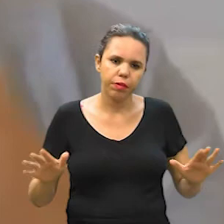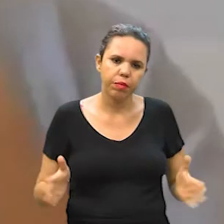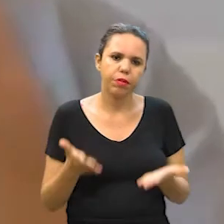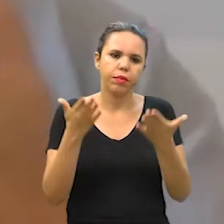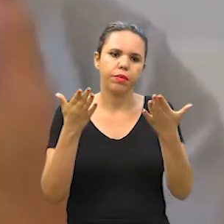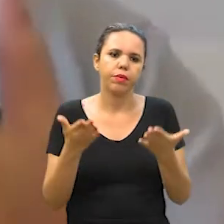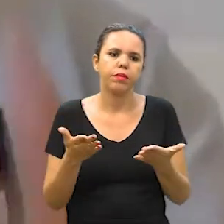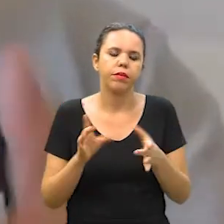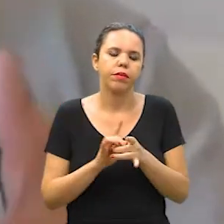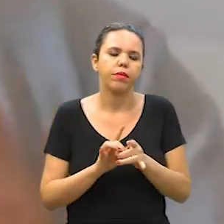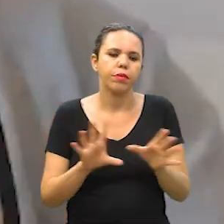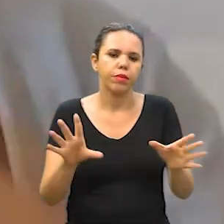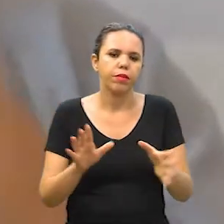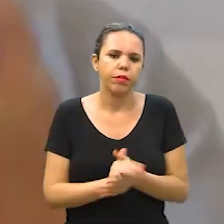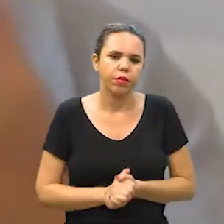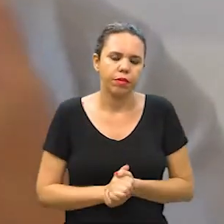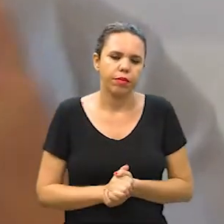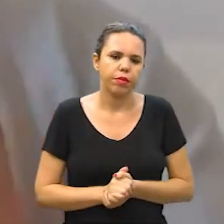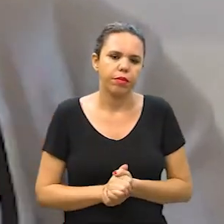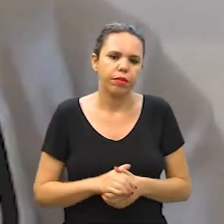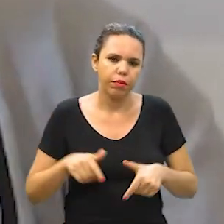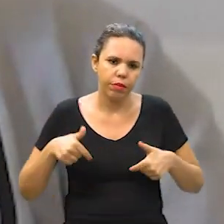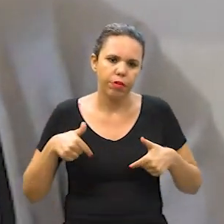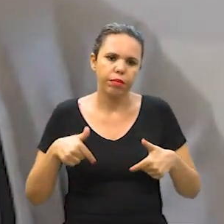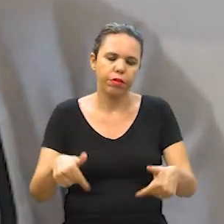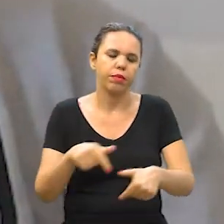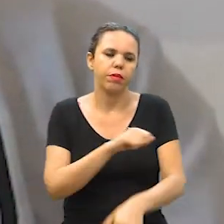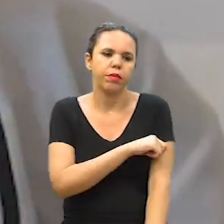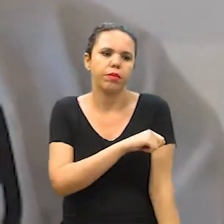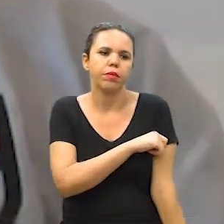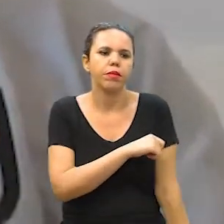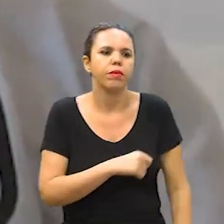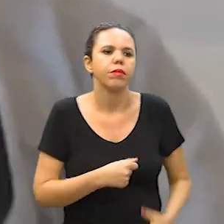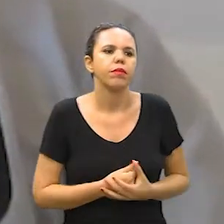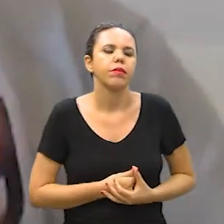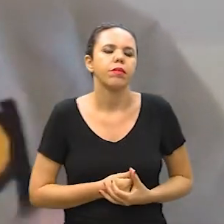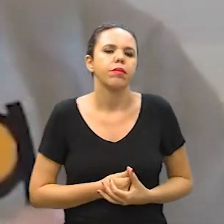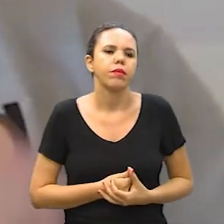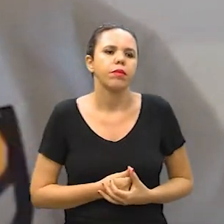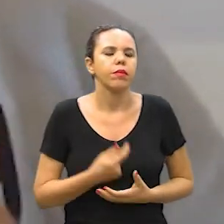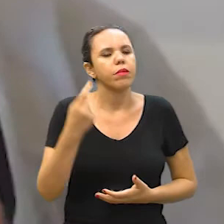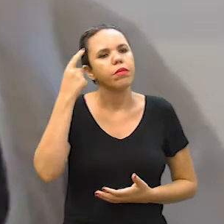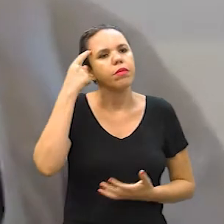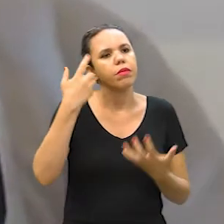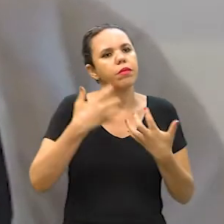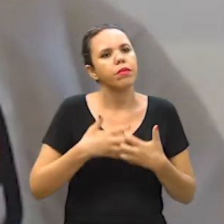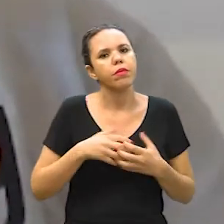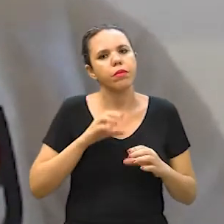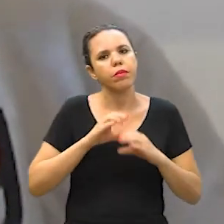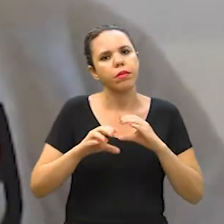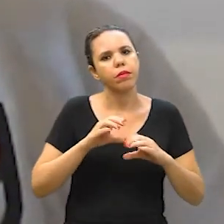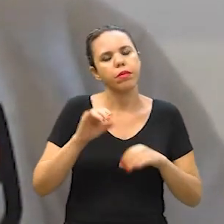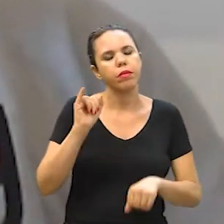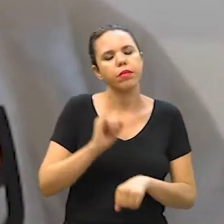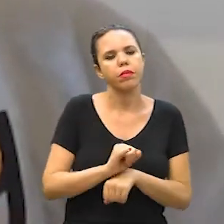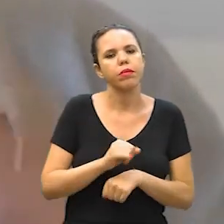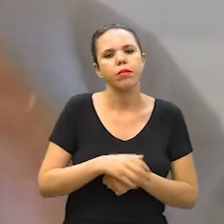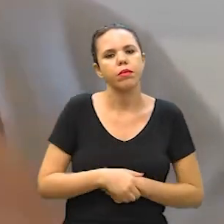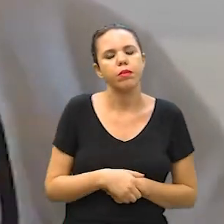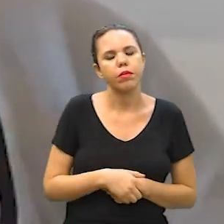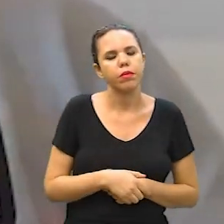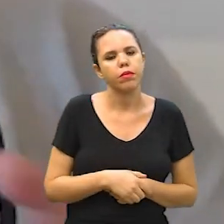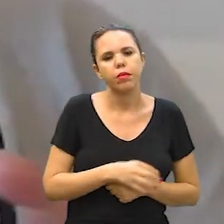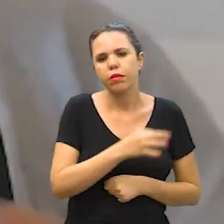incentivo, a disponibilidade, o engajamento daquele aluno. Quando a gente pensa em intercâmbio, é